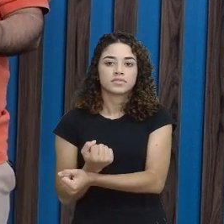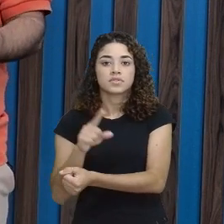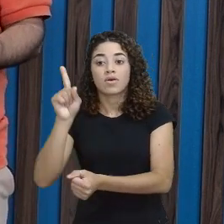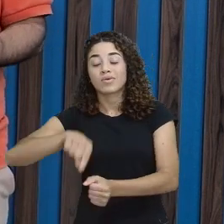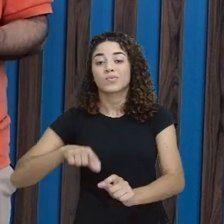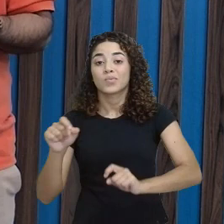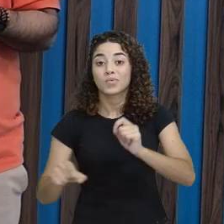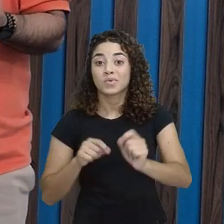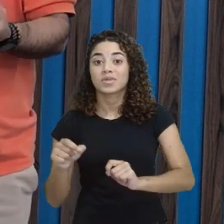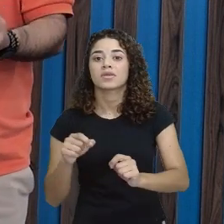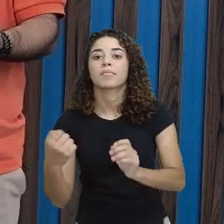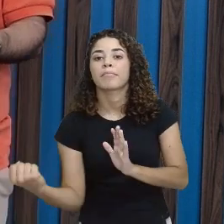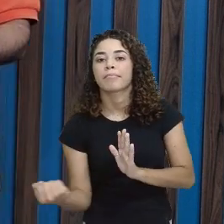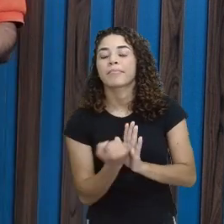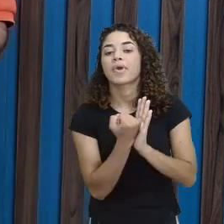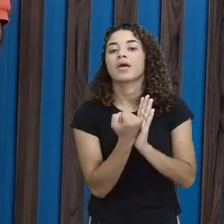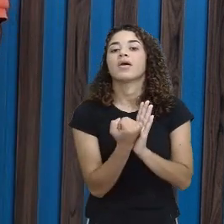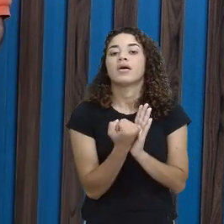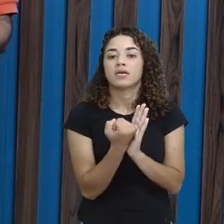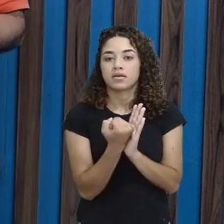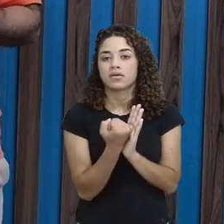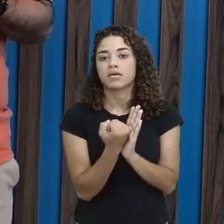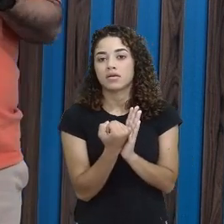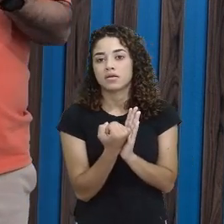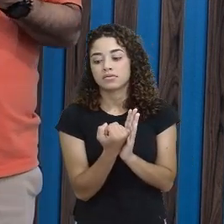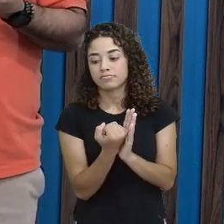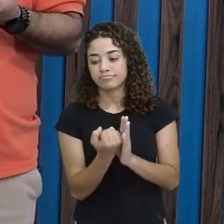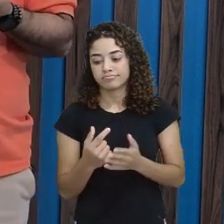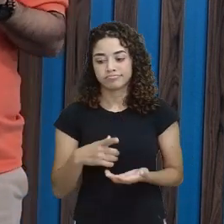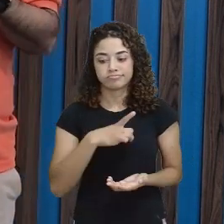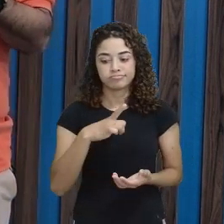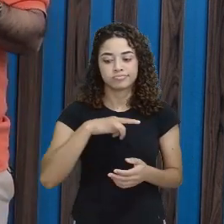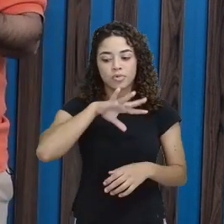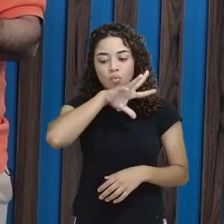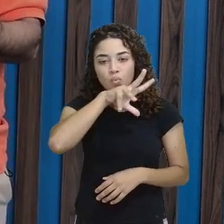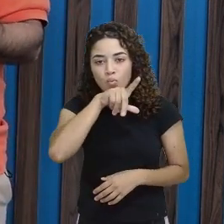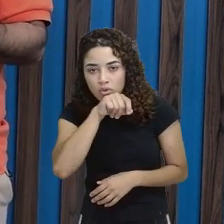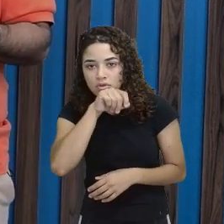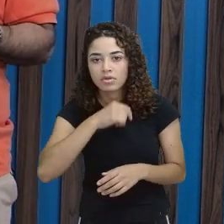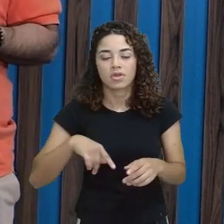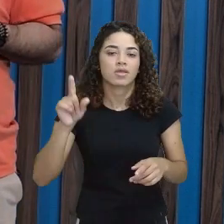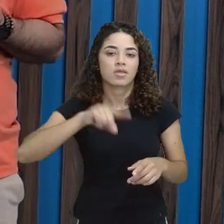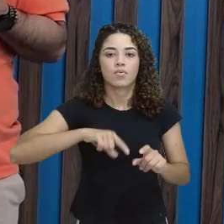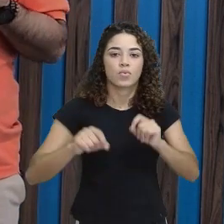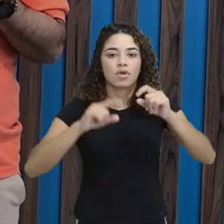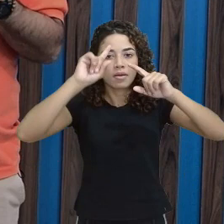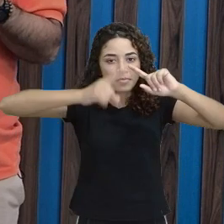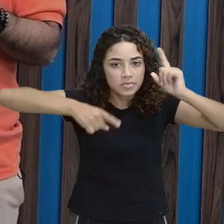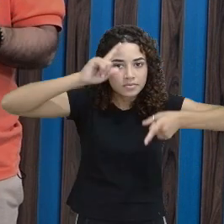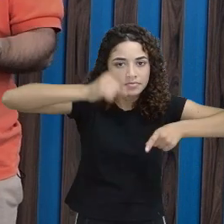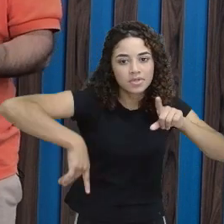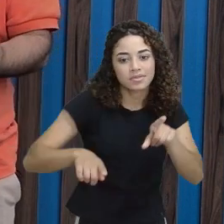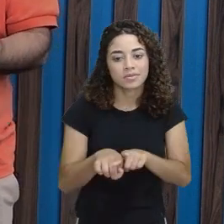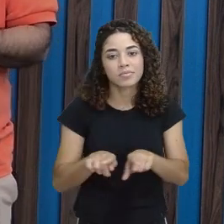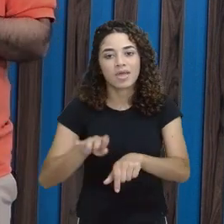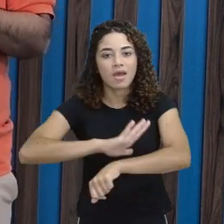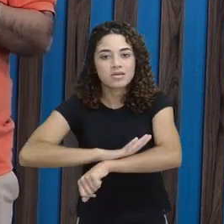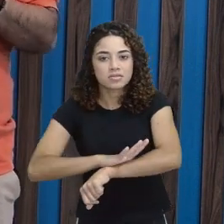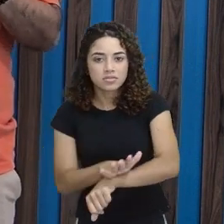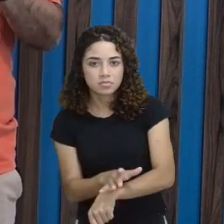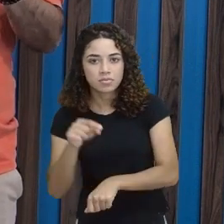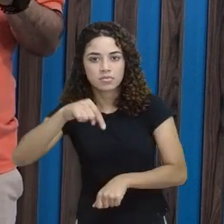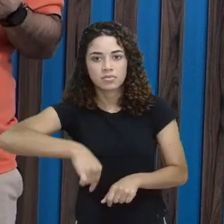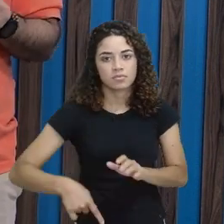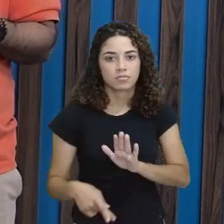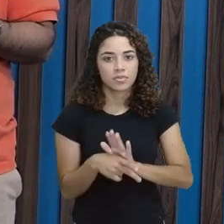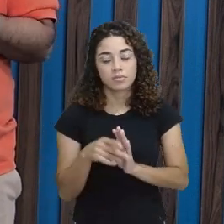marca muito nociva na nossa sociedade, que é a marca do autoritarismo e a marca do racismo. Então,